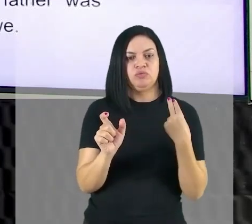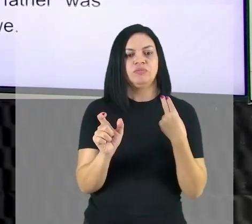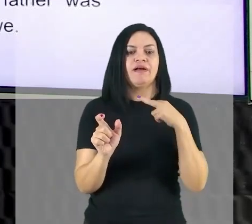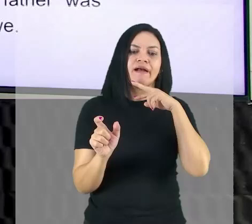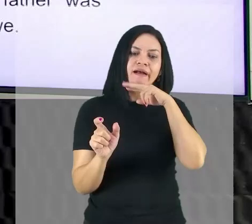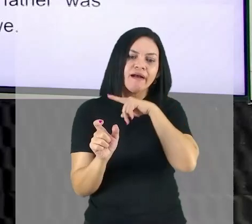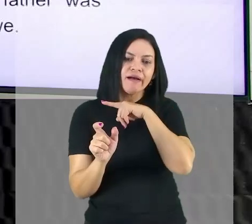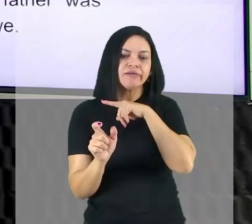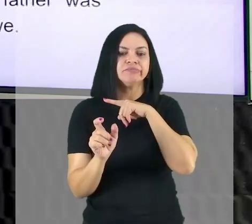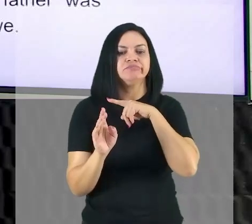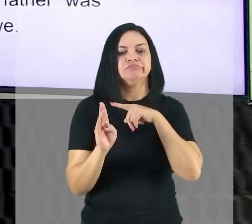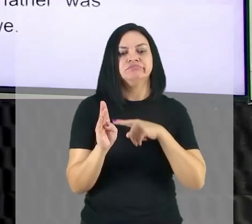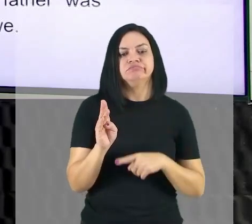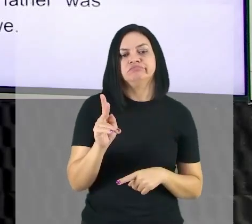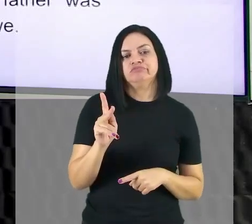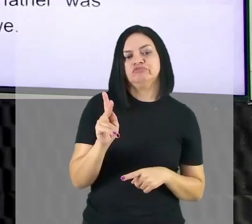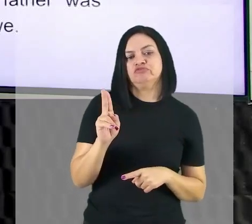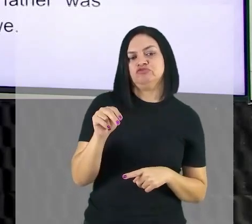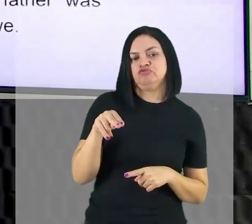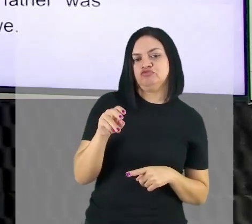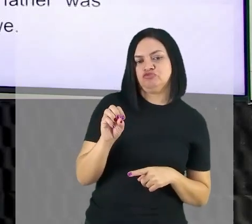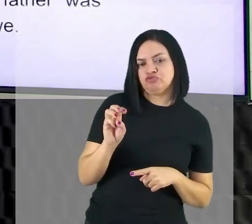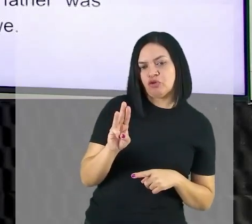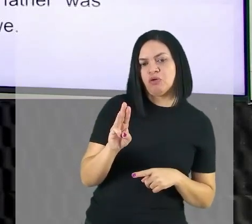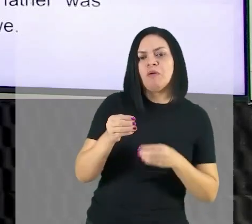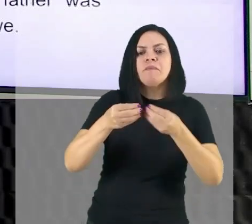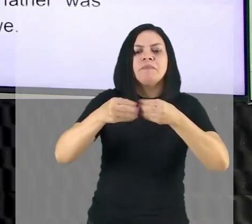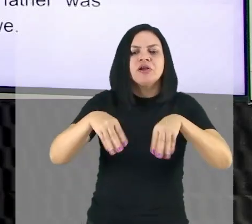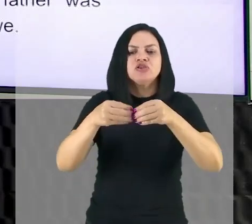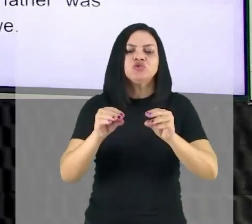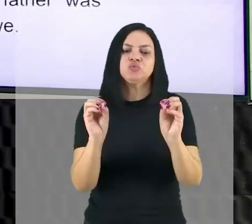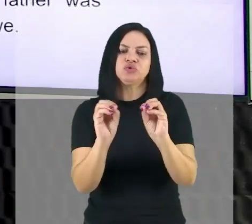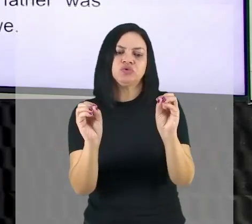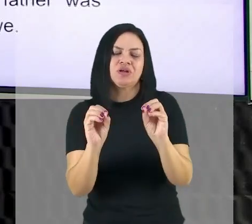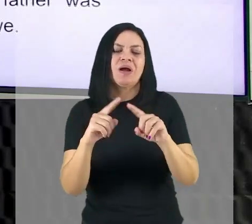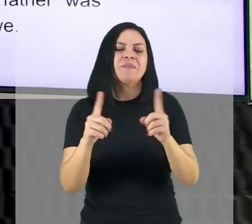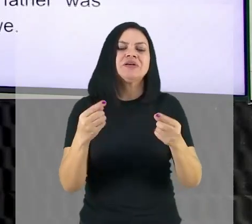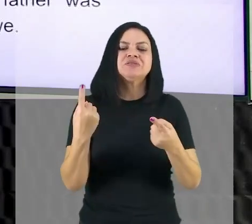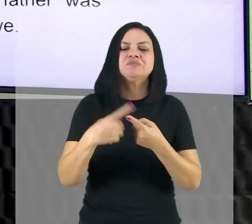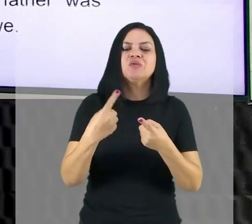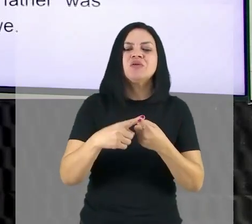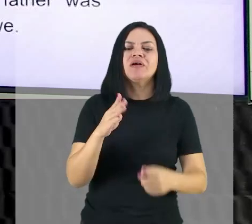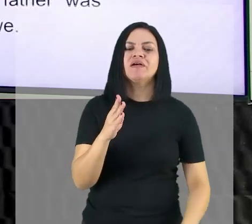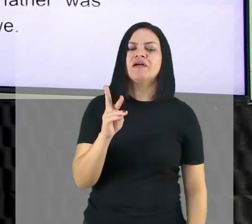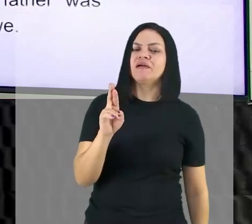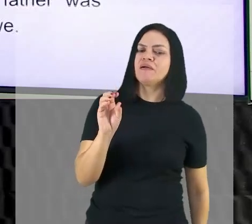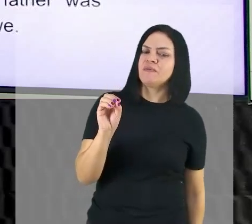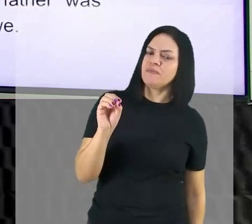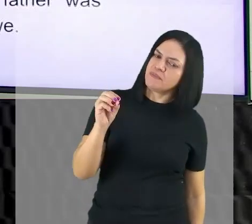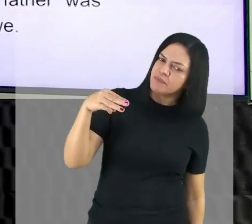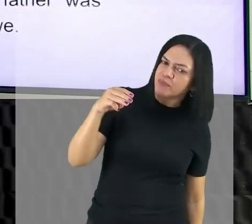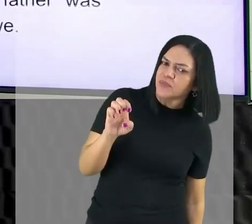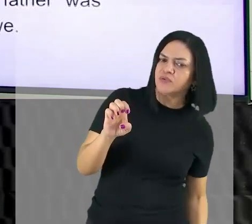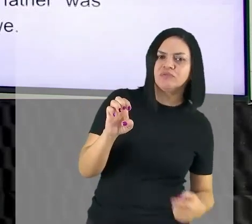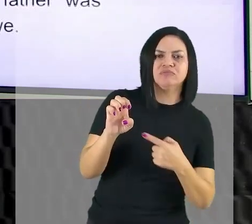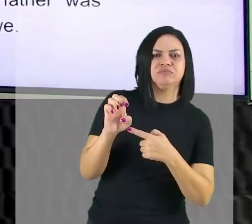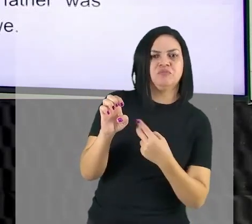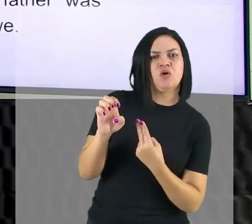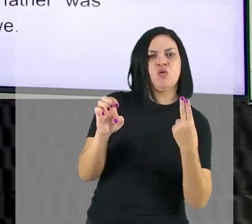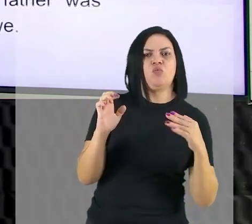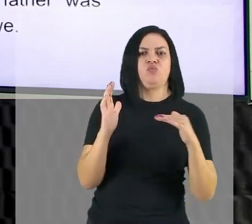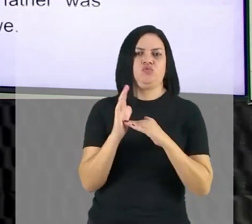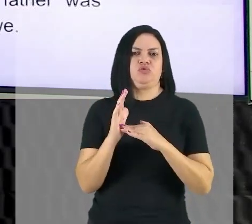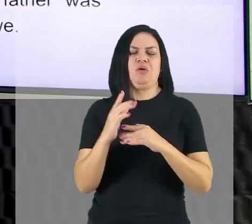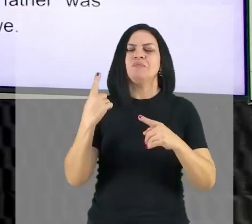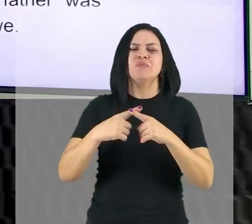foi mudado sem nenhum tipo de prejuízo. Mas por que foi escolhido Olamina? Aí ele